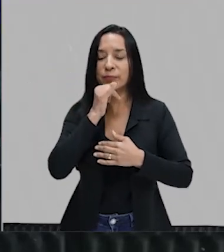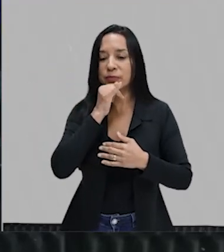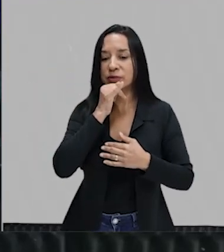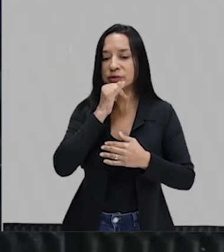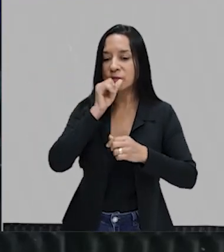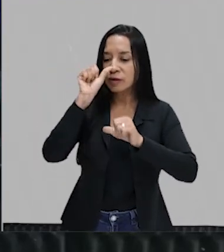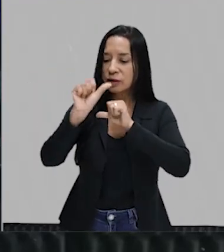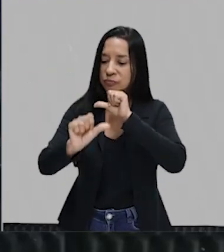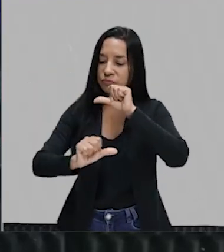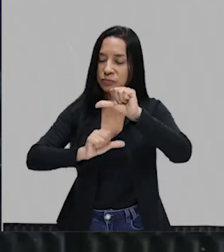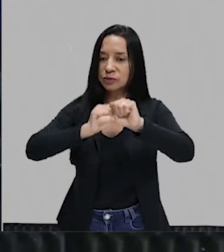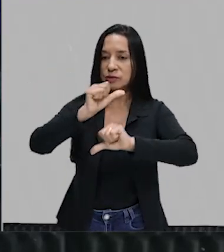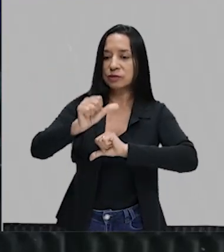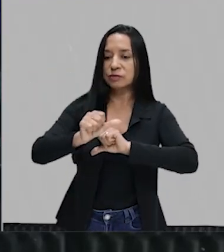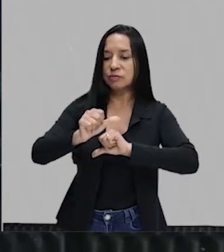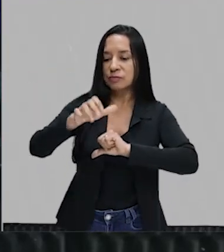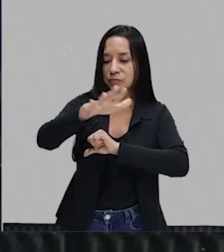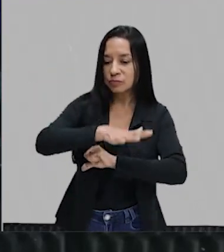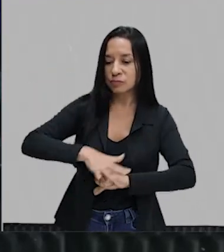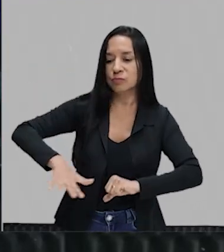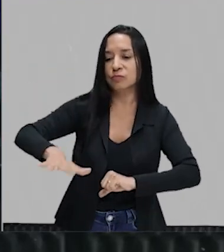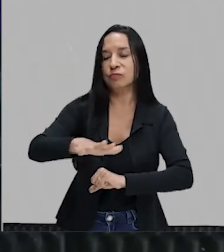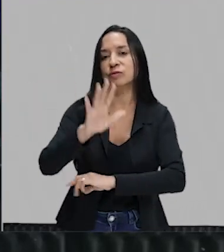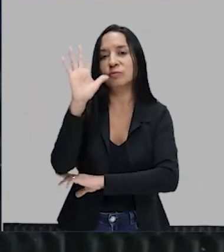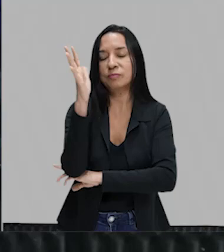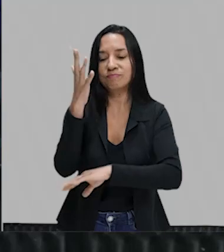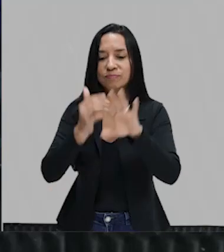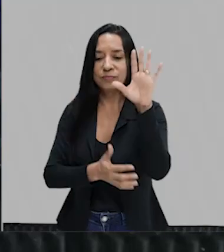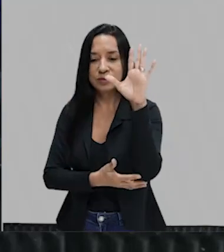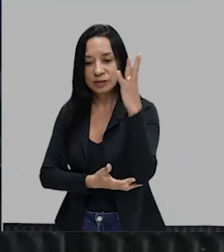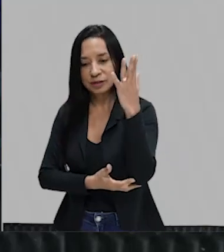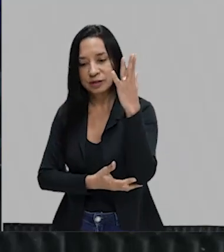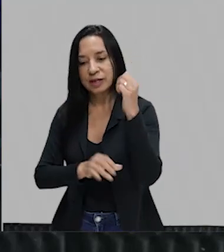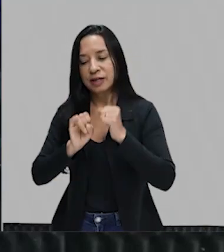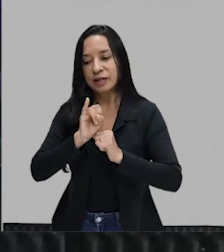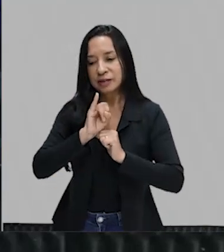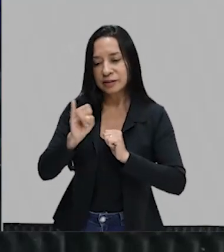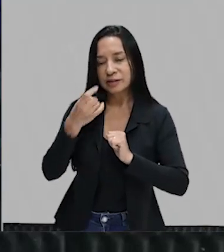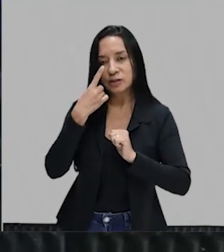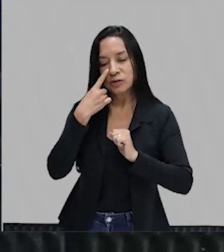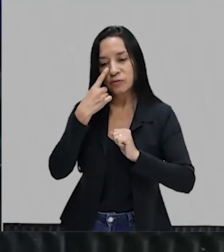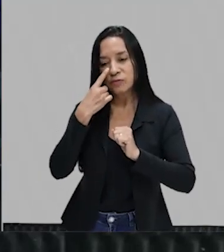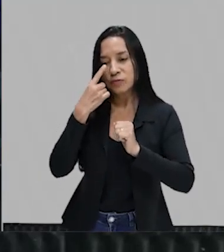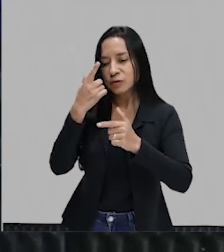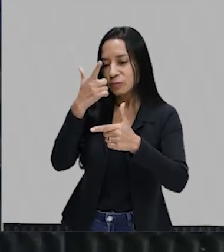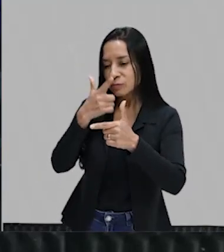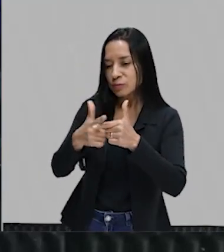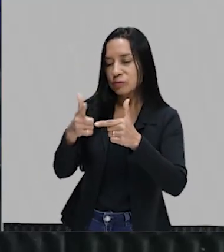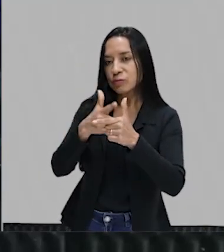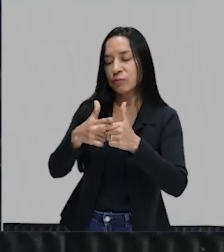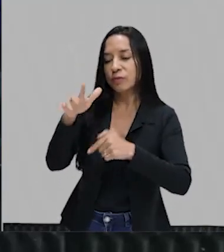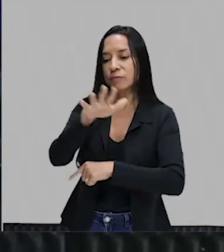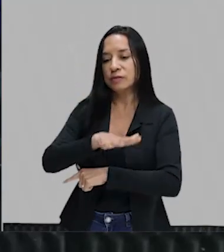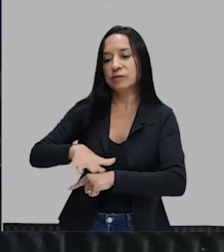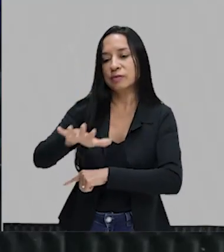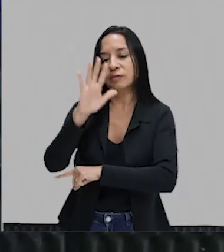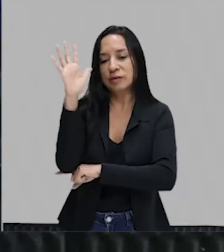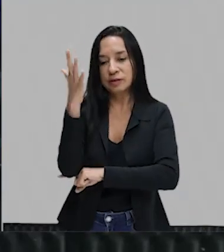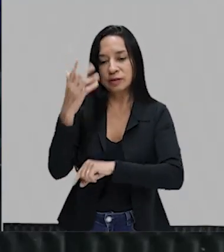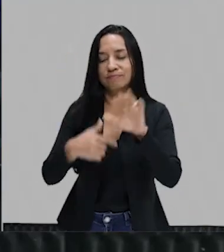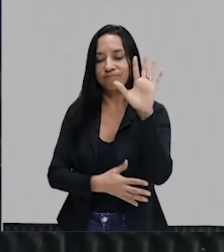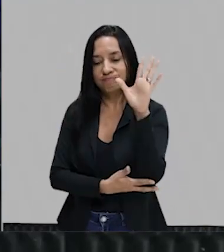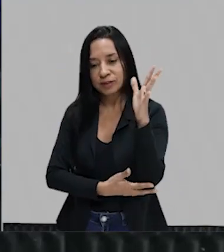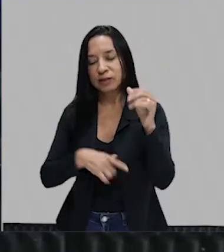ambientais. Se eu analiso os impactos ambientais que se tem nas sociedades humanas no